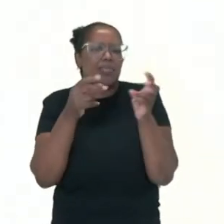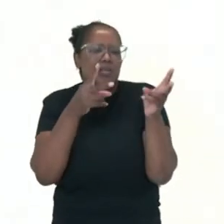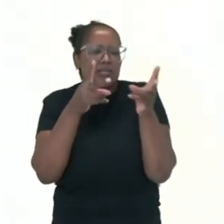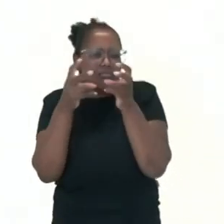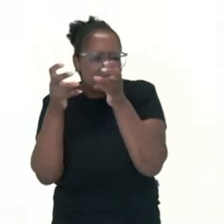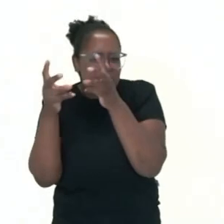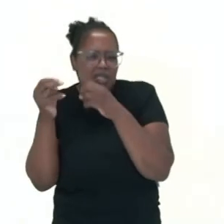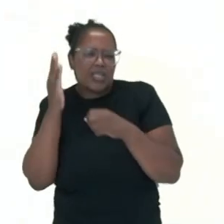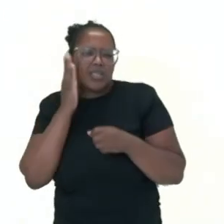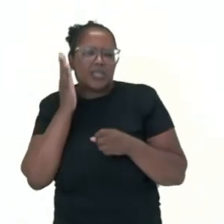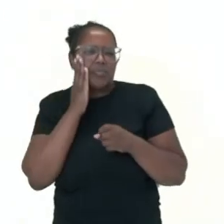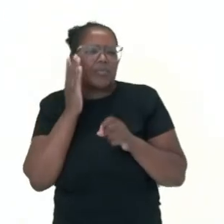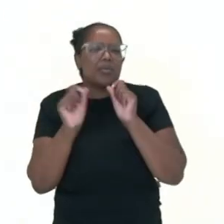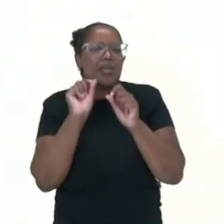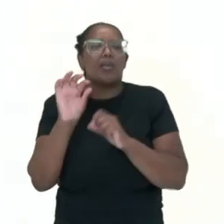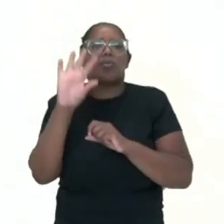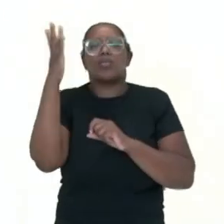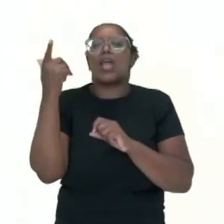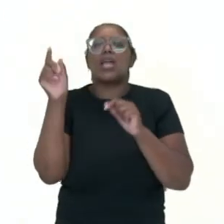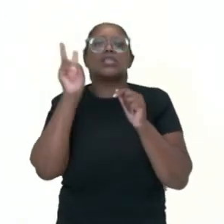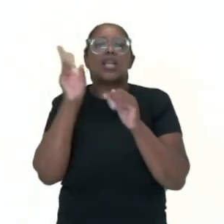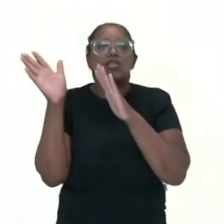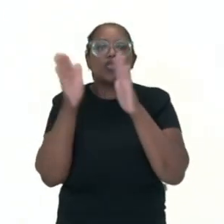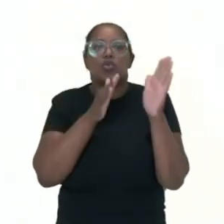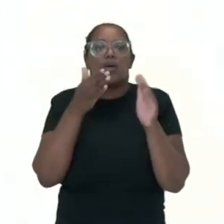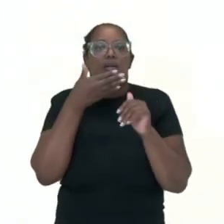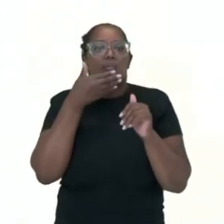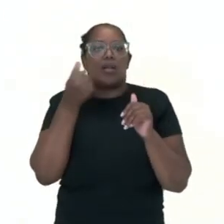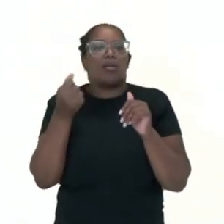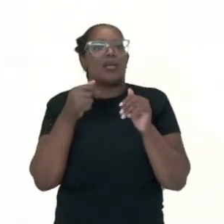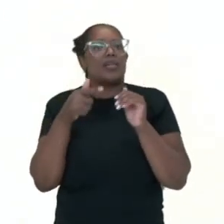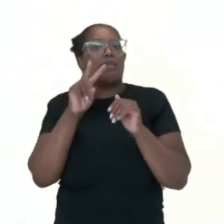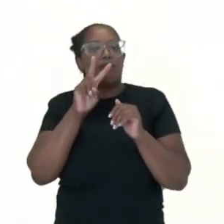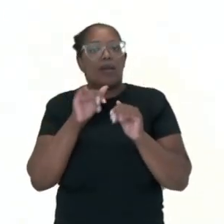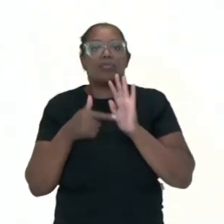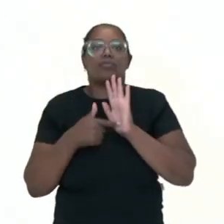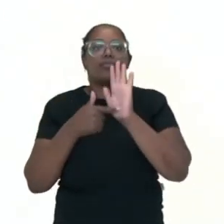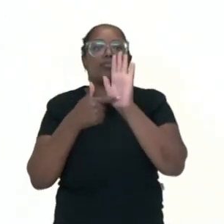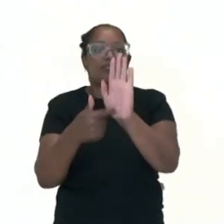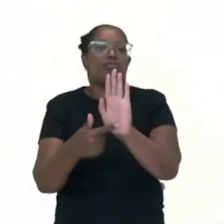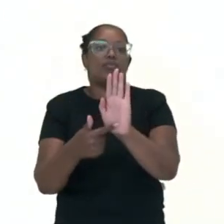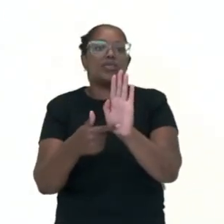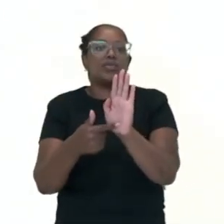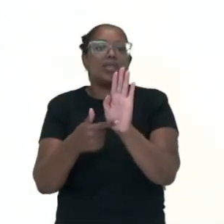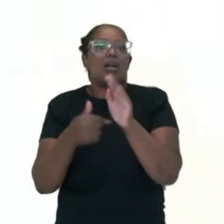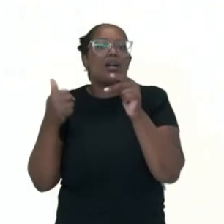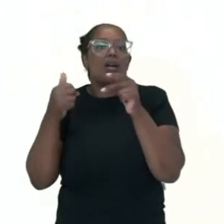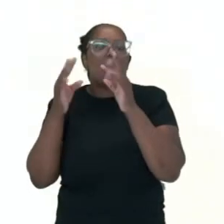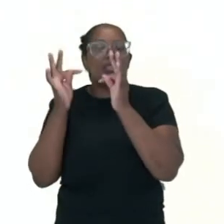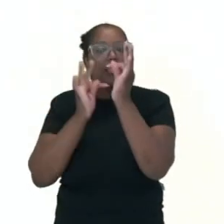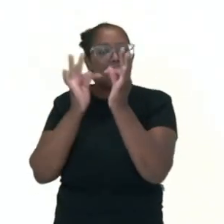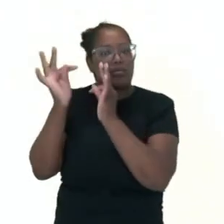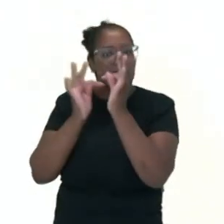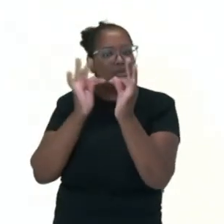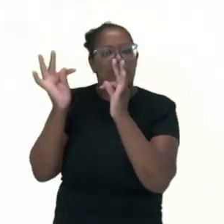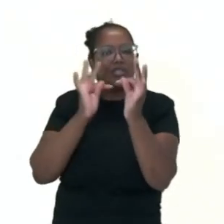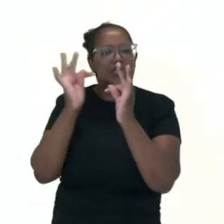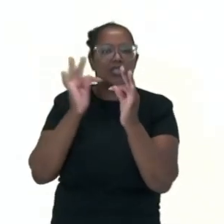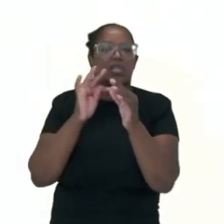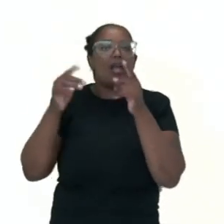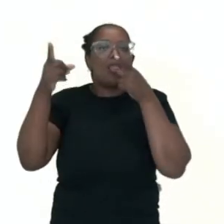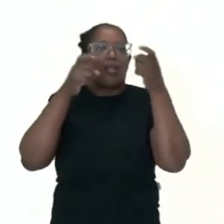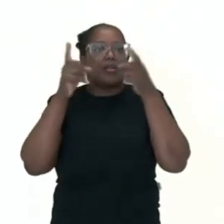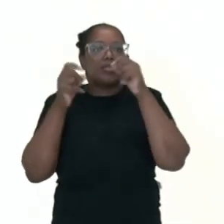espacial quanto a corrida armamentista, que destacam elementos fundamentais do desenvolvimento tecnológico da época da Guerra